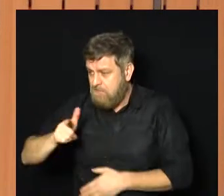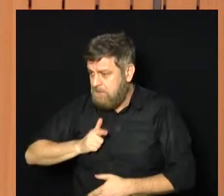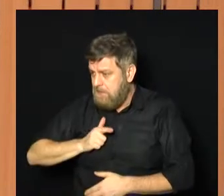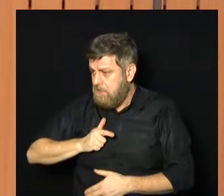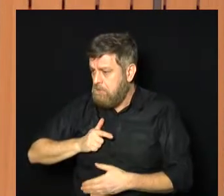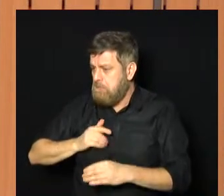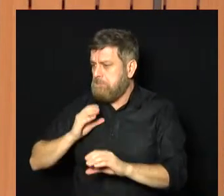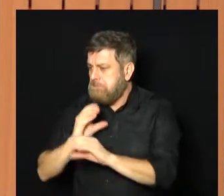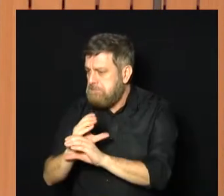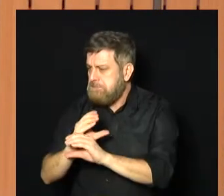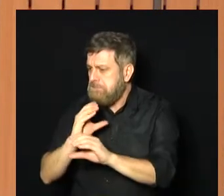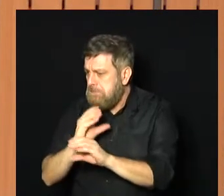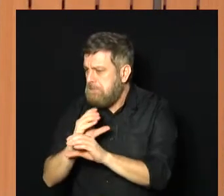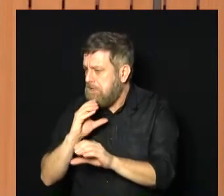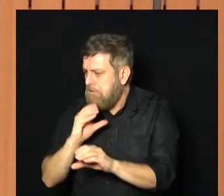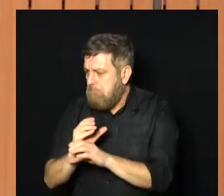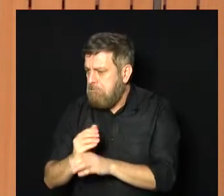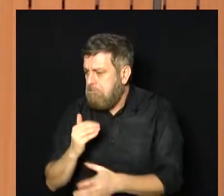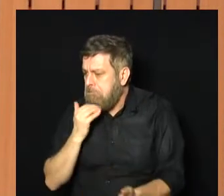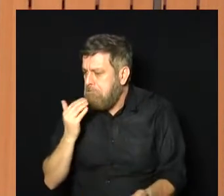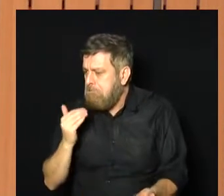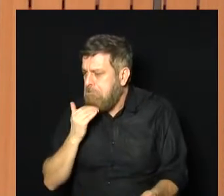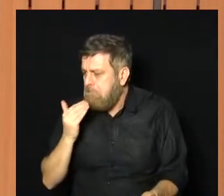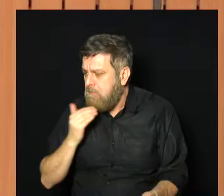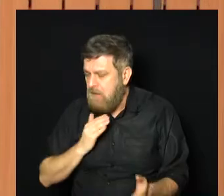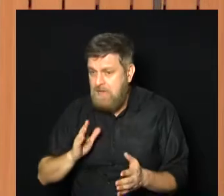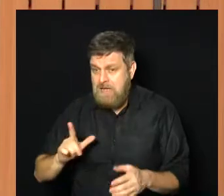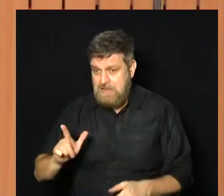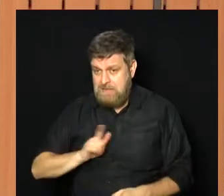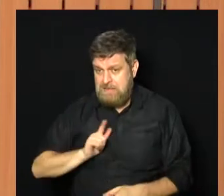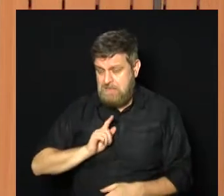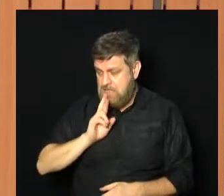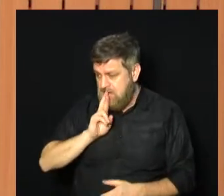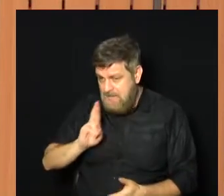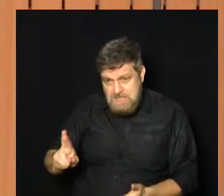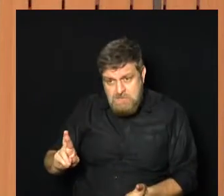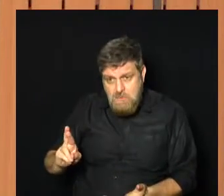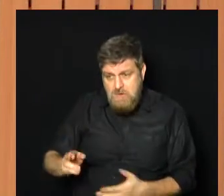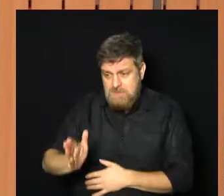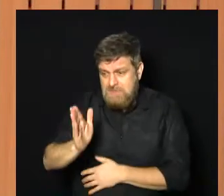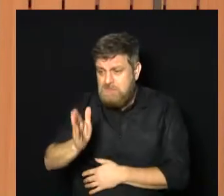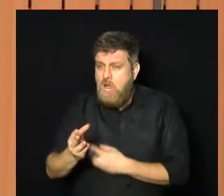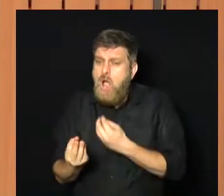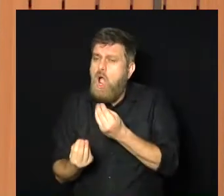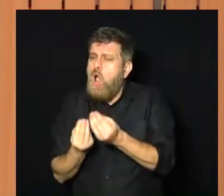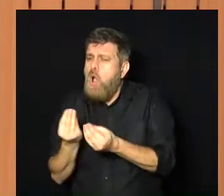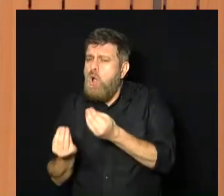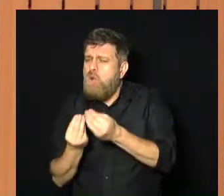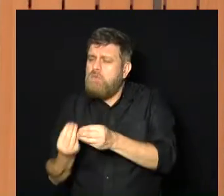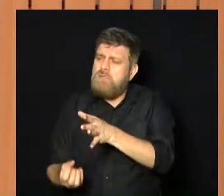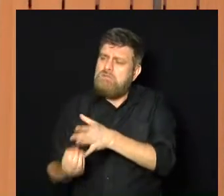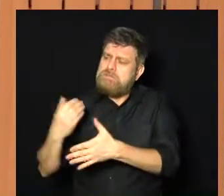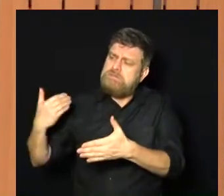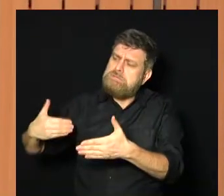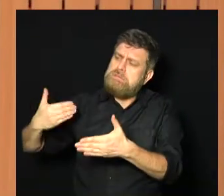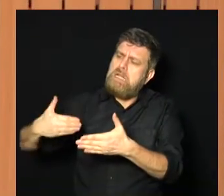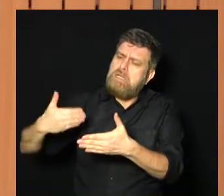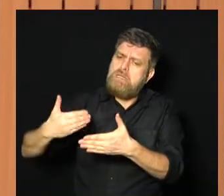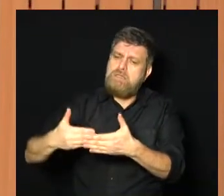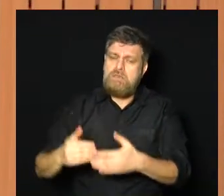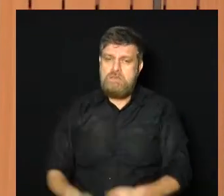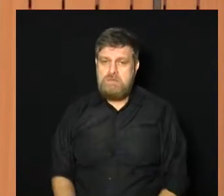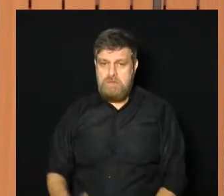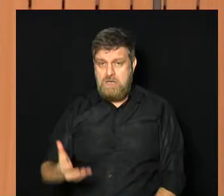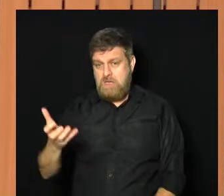há devolutiva ou alguma resposta em outro sentido? Como que está isso? E se você